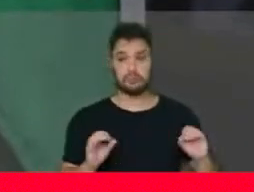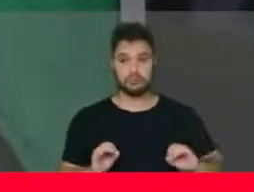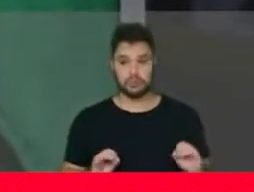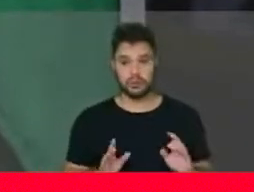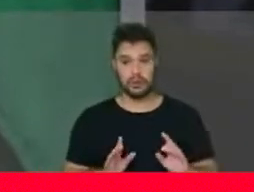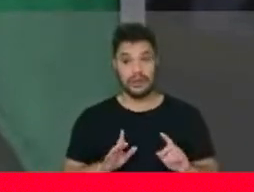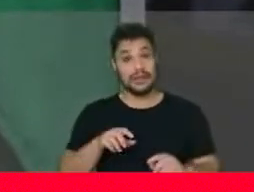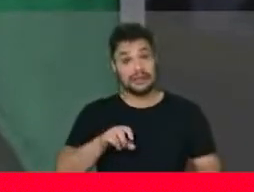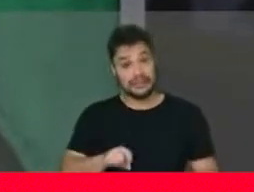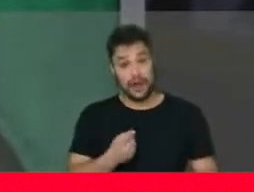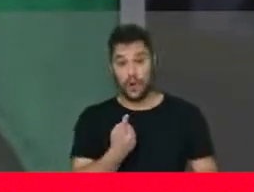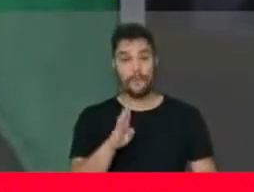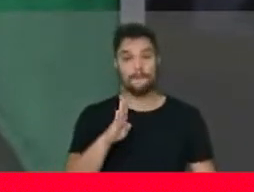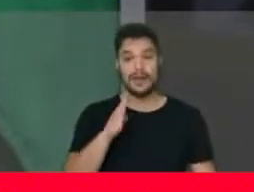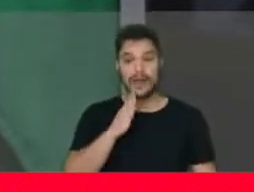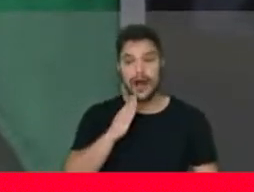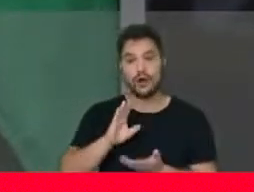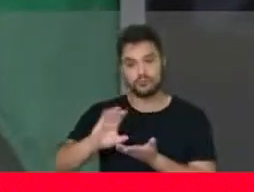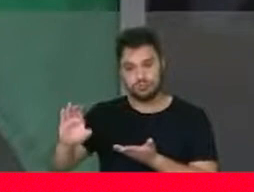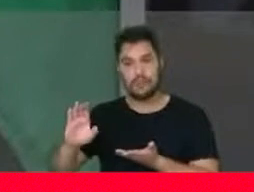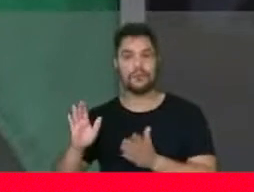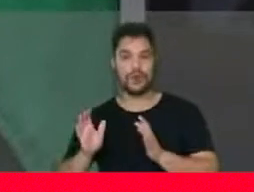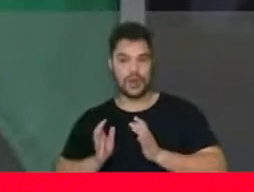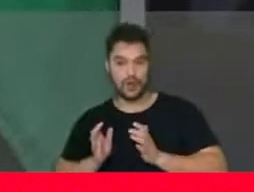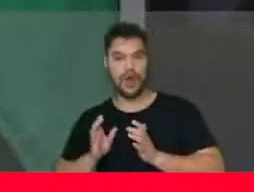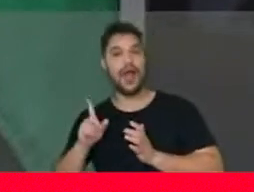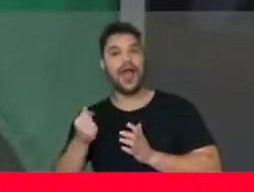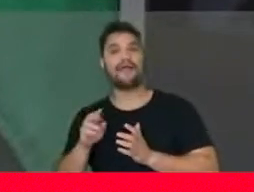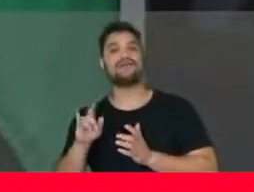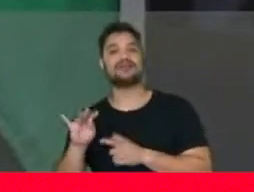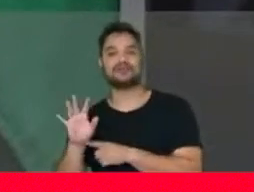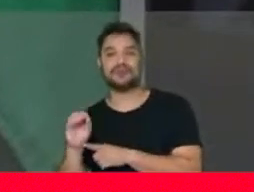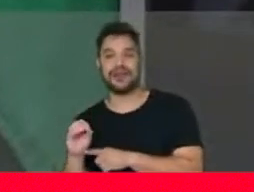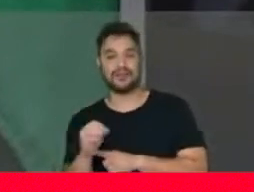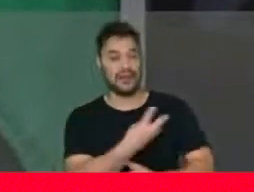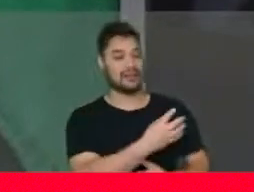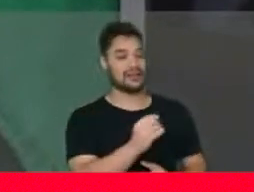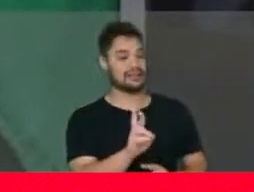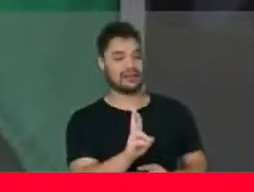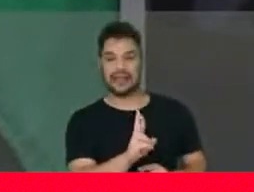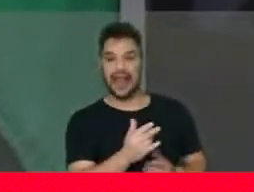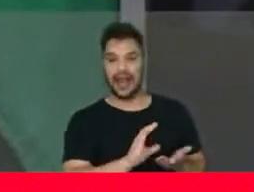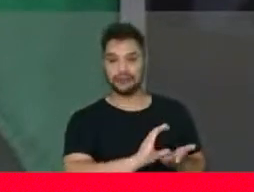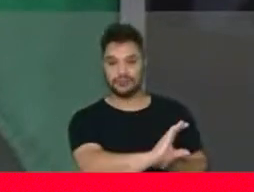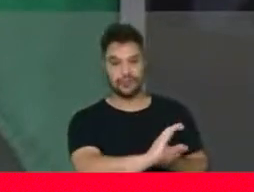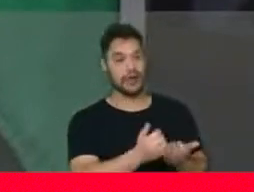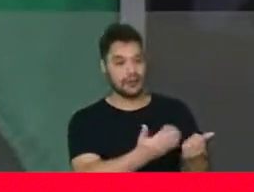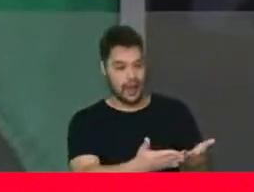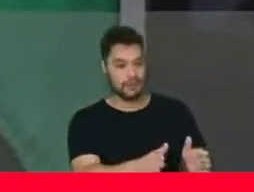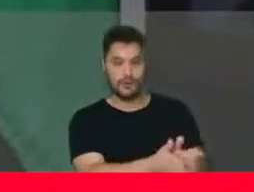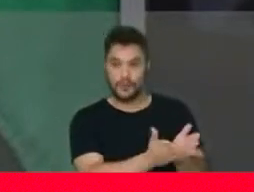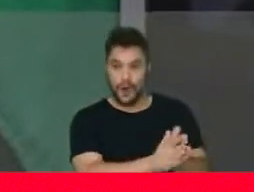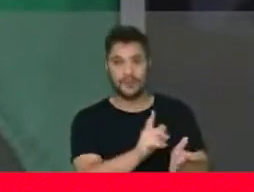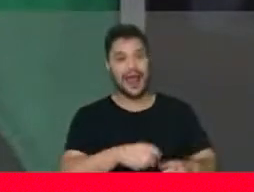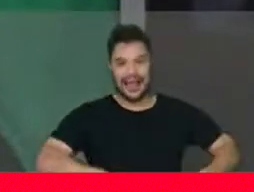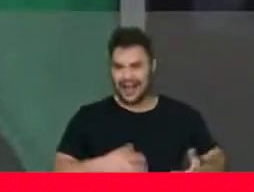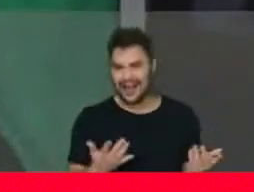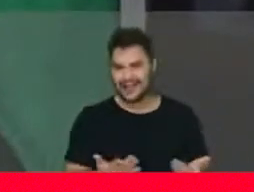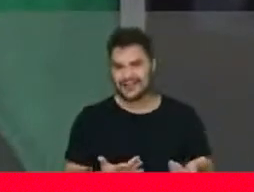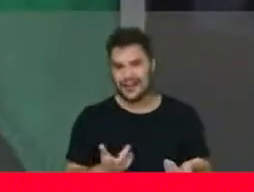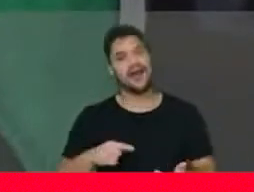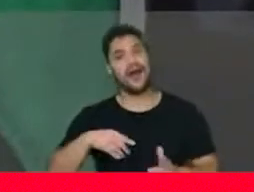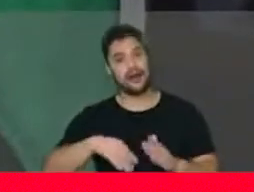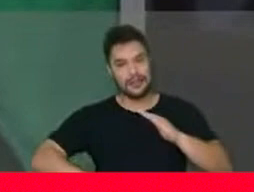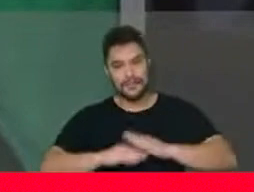você dá 1 bilhão para o rico, é investimento. E quando você dá 300 reais para o pobre, é gasto? Nós vamos revogar esse teto de